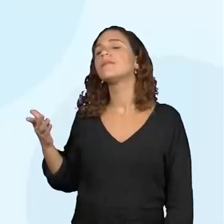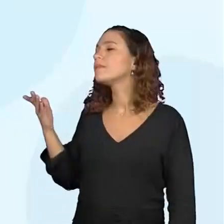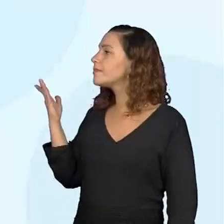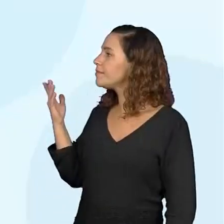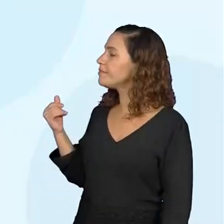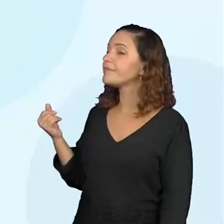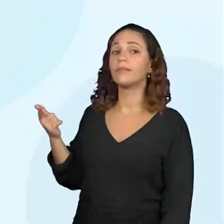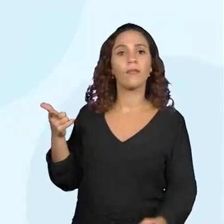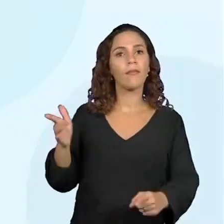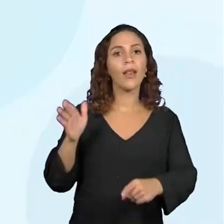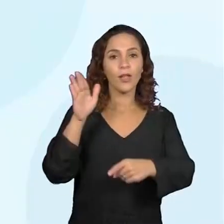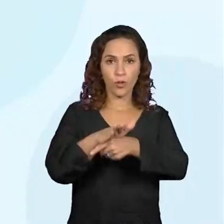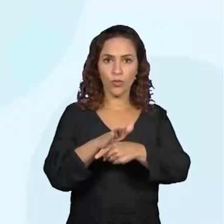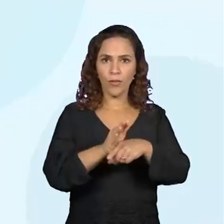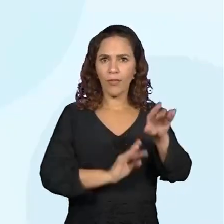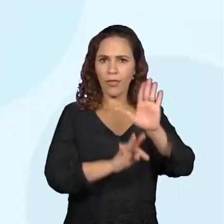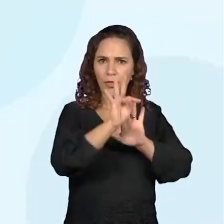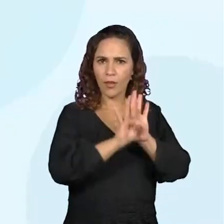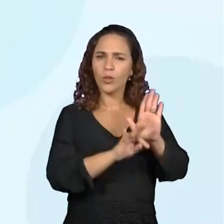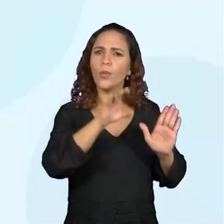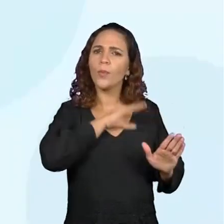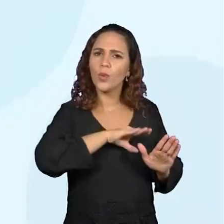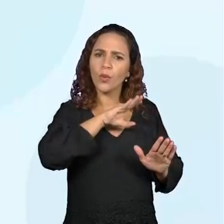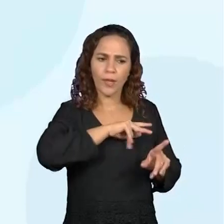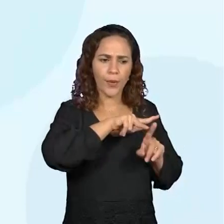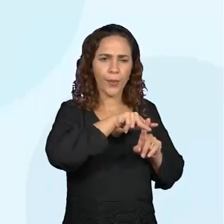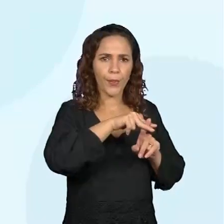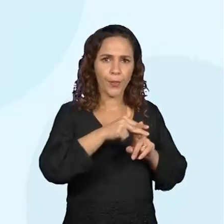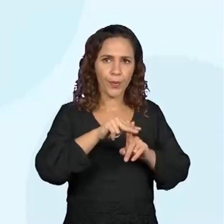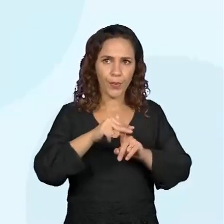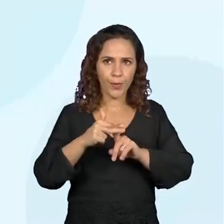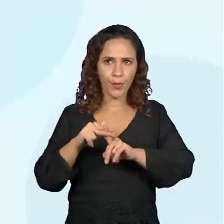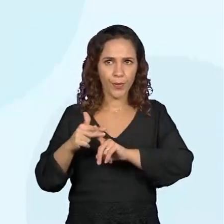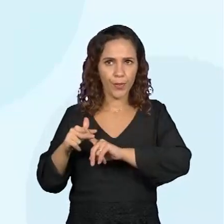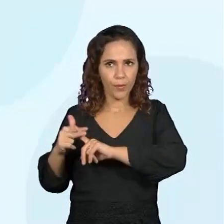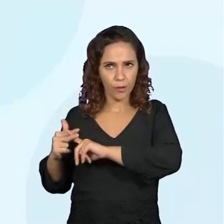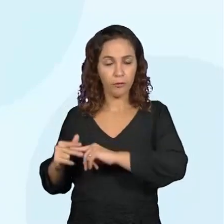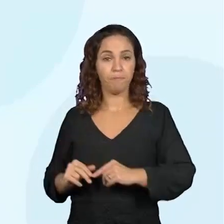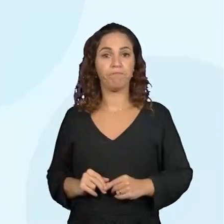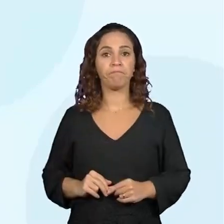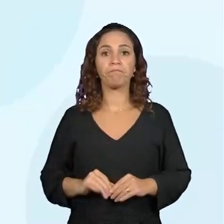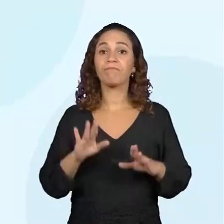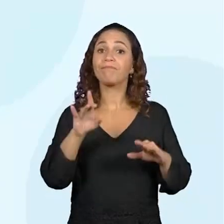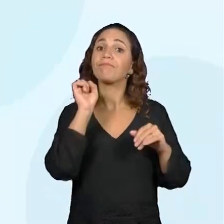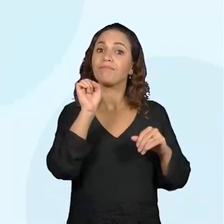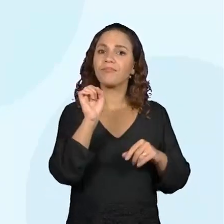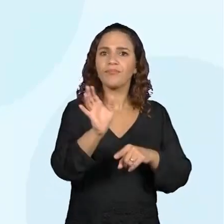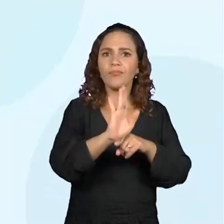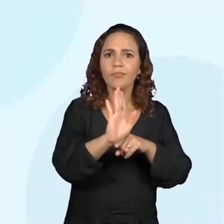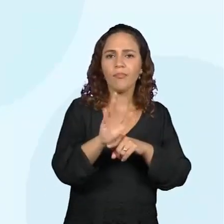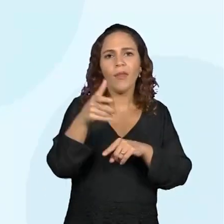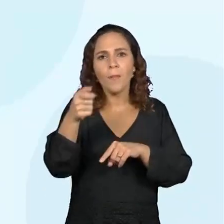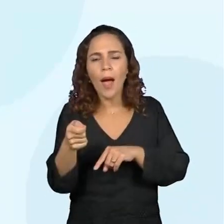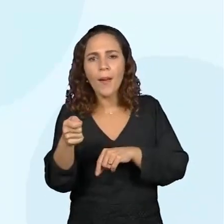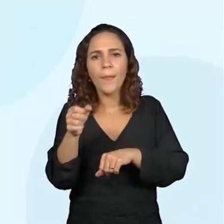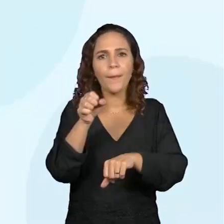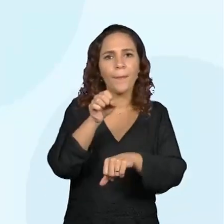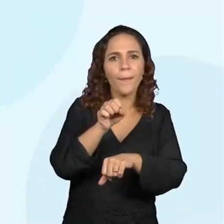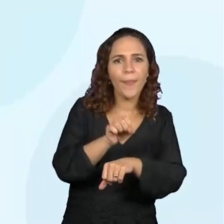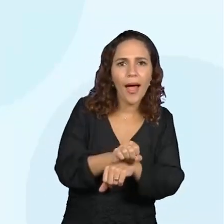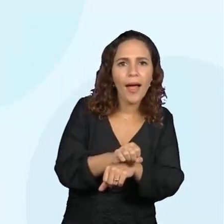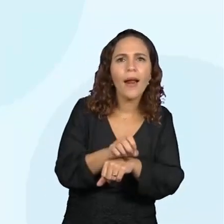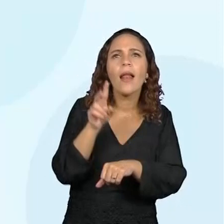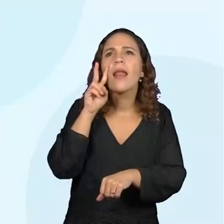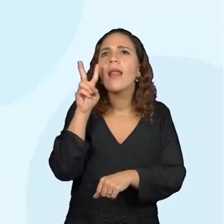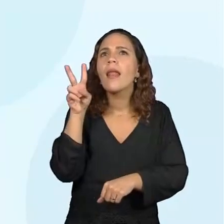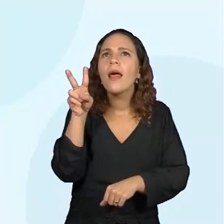Ajude-os a revisar o texto fazendo as correções. Então, esse momento, se vocês quiserem, pode pausar o vídeo, realizar a leitura, prestar atenção